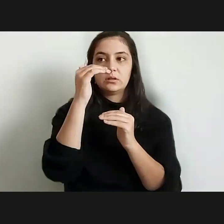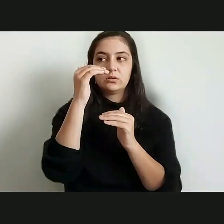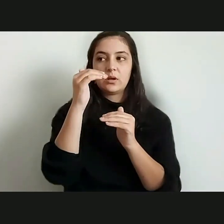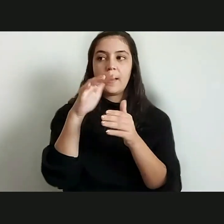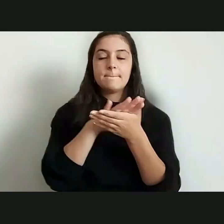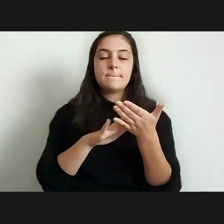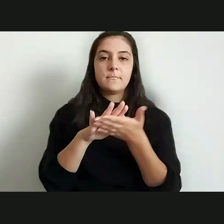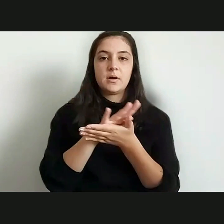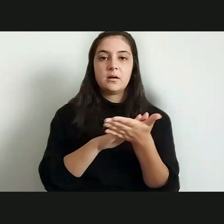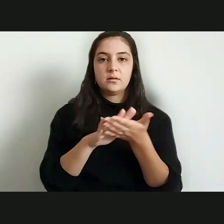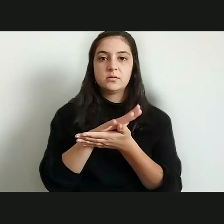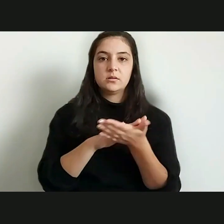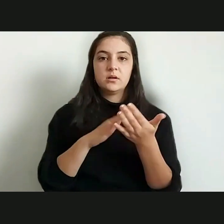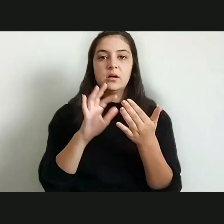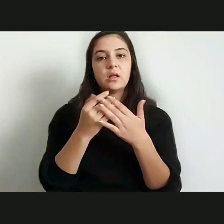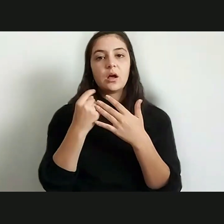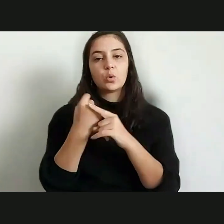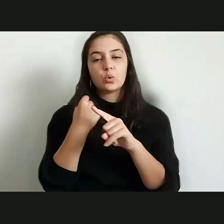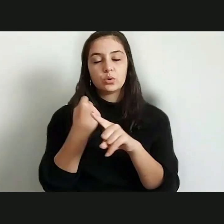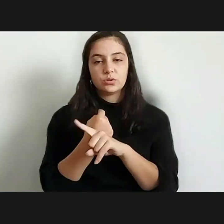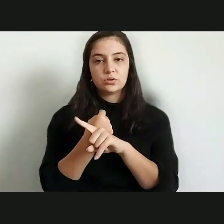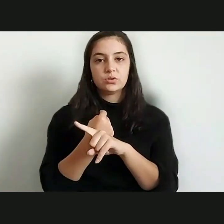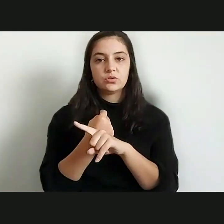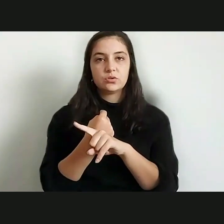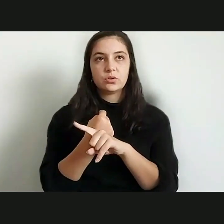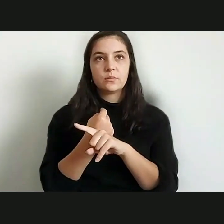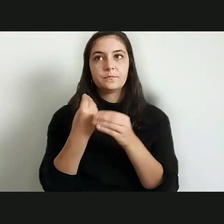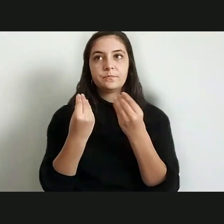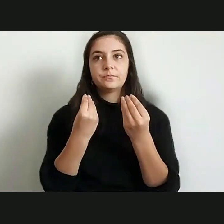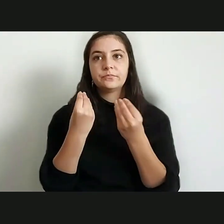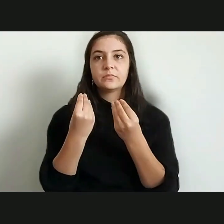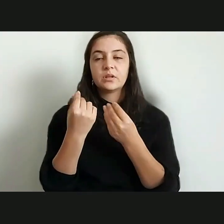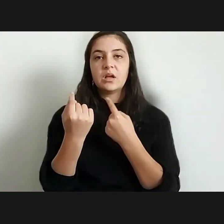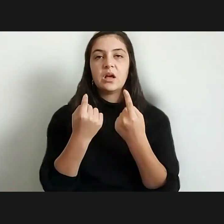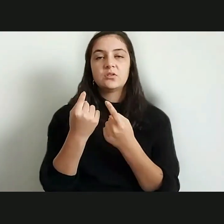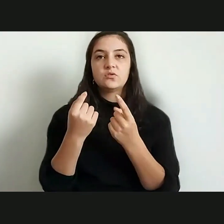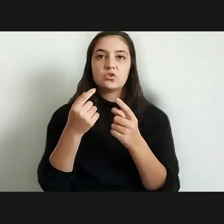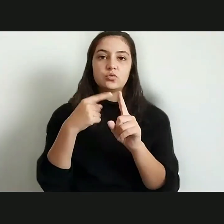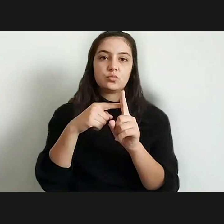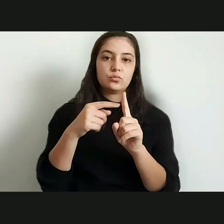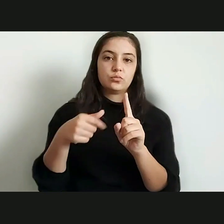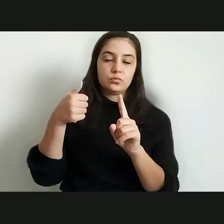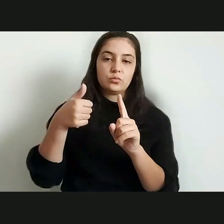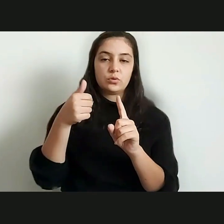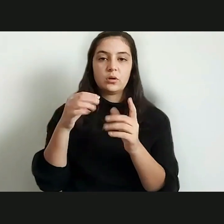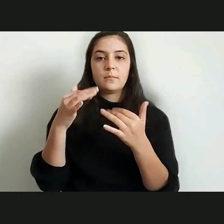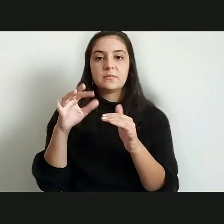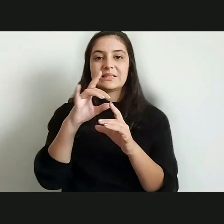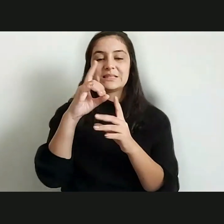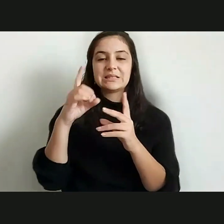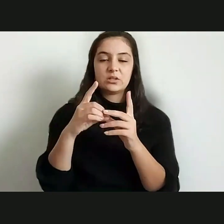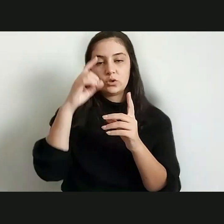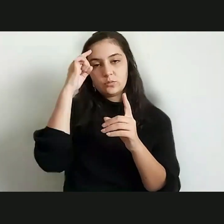deles são condições às vezes mais favoráveis ou menos, mas são 6 as condições para a promoção